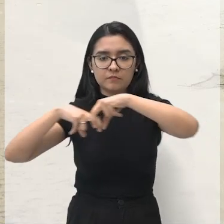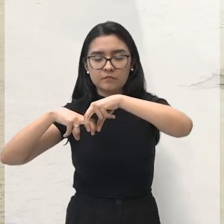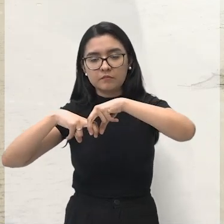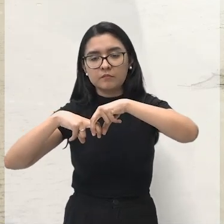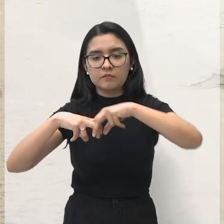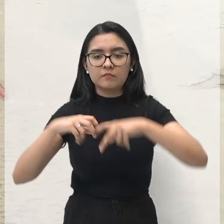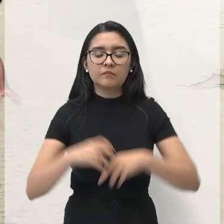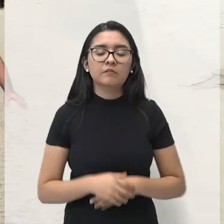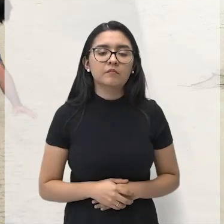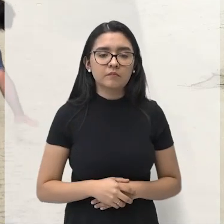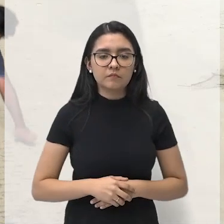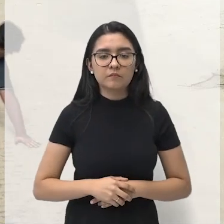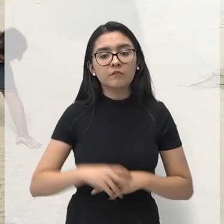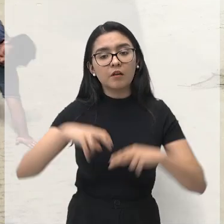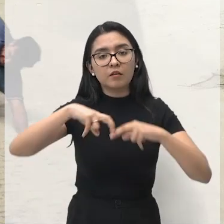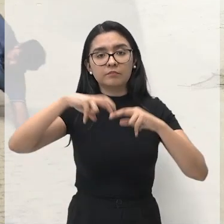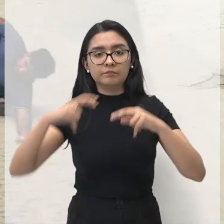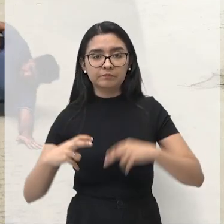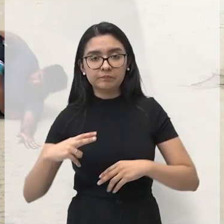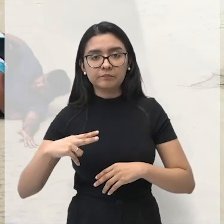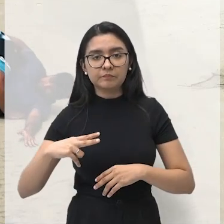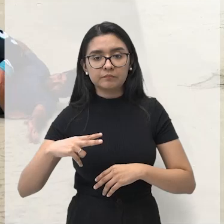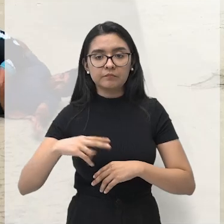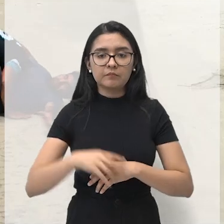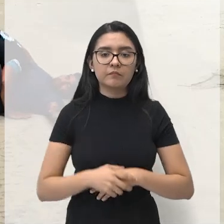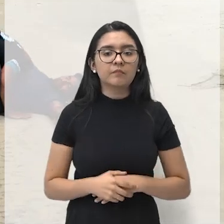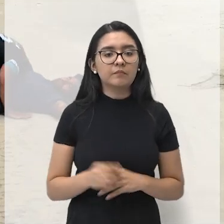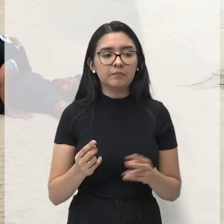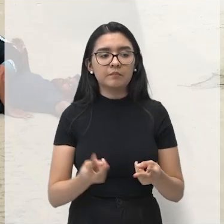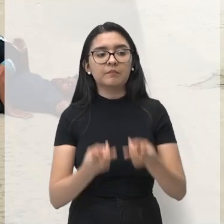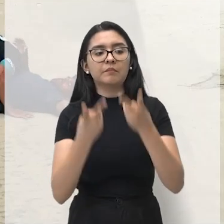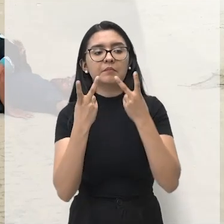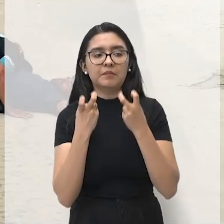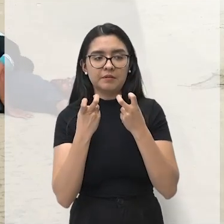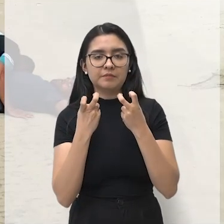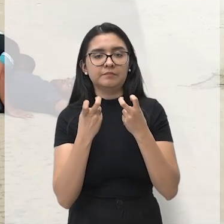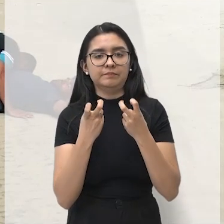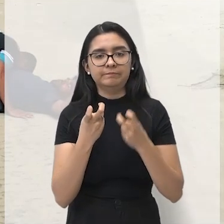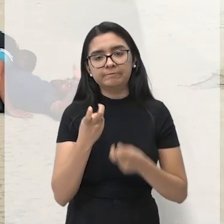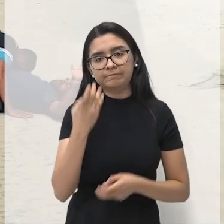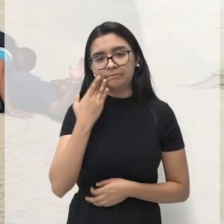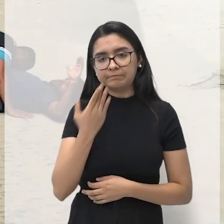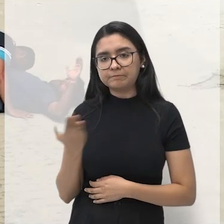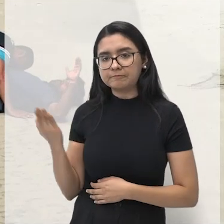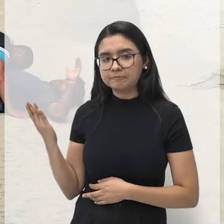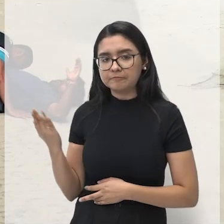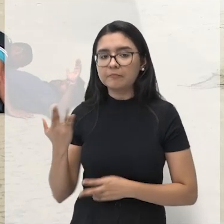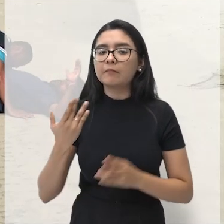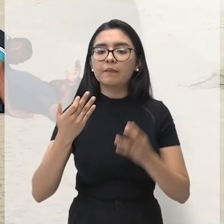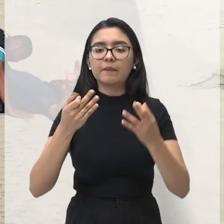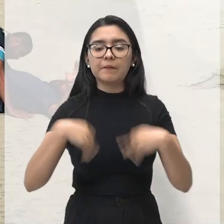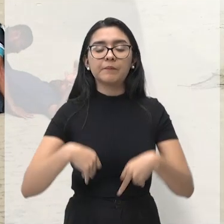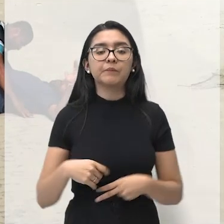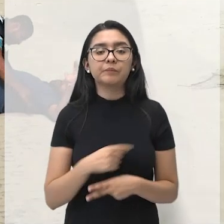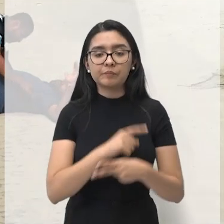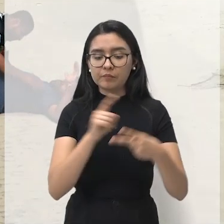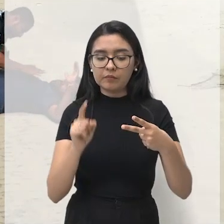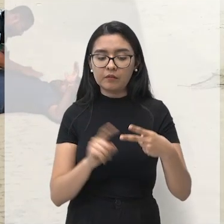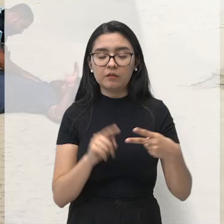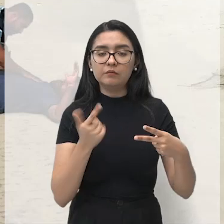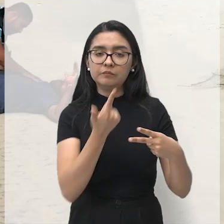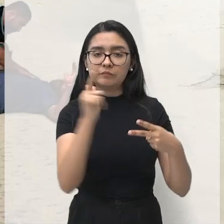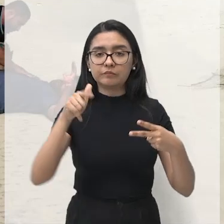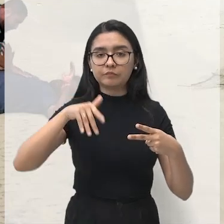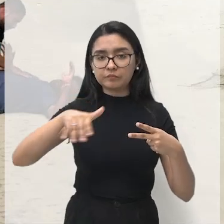abdômen, projetando-a no chão. Olha só. Certo? Um outro movimento